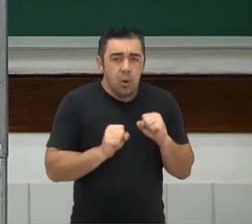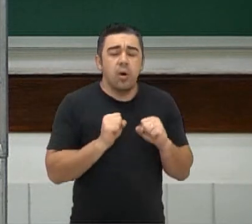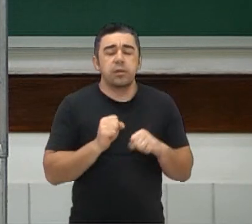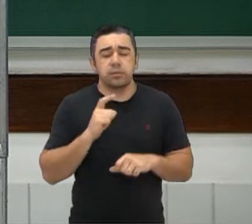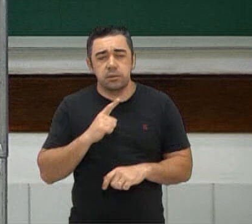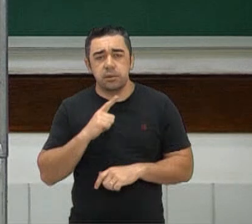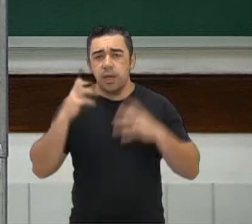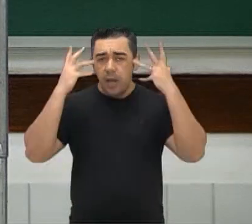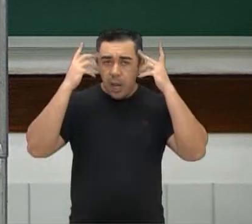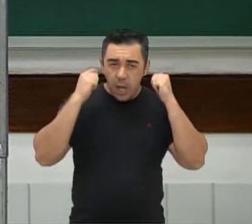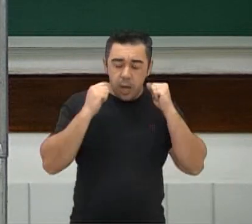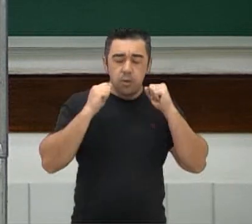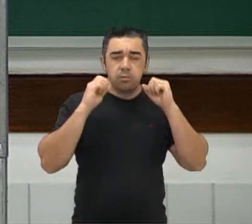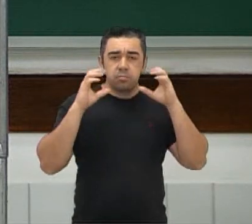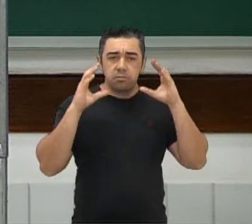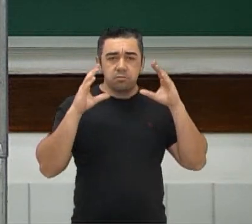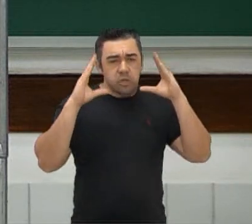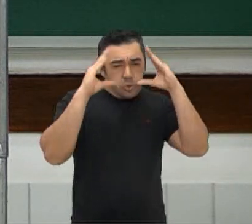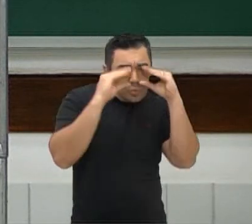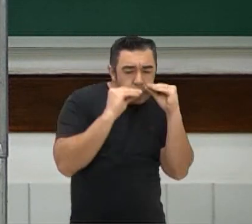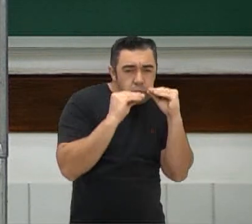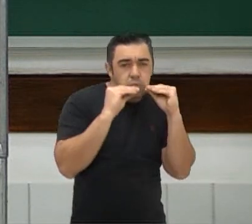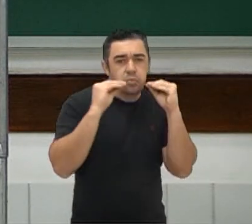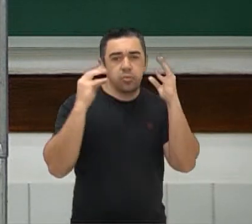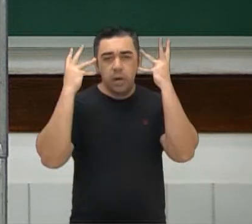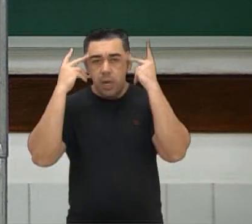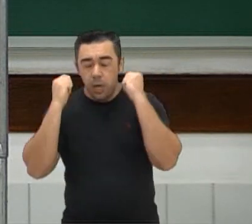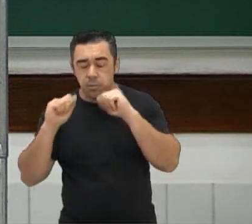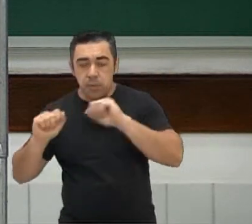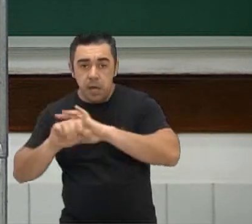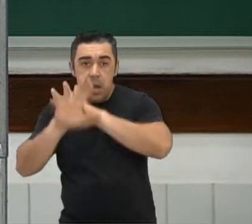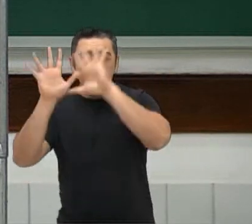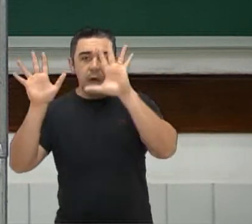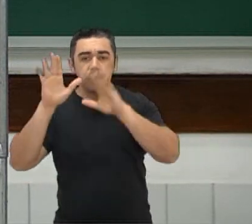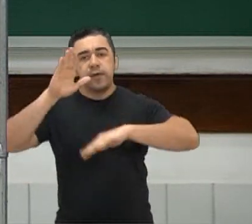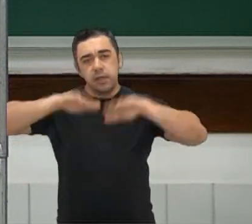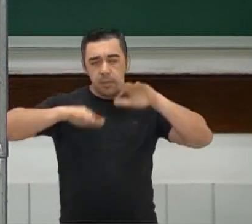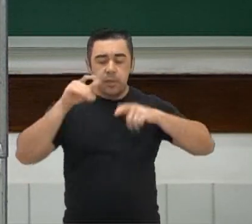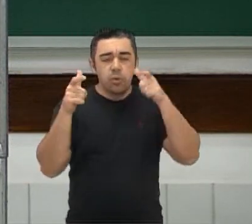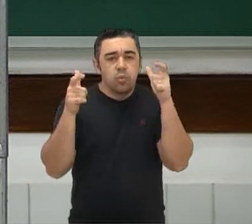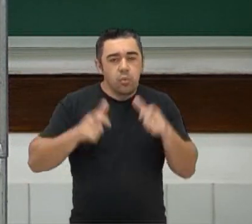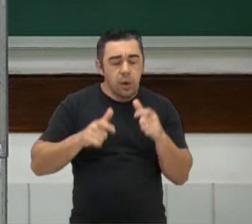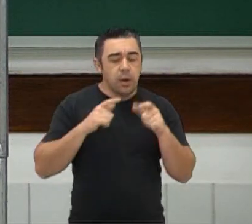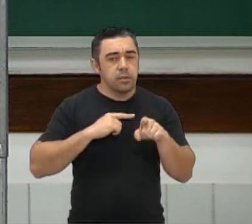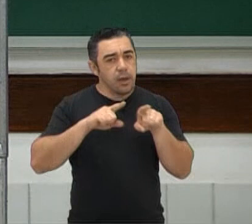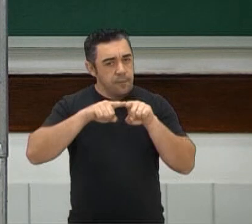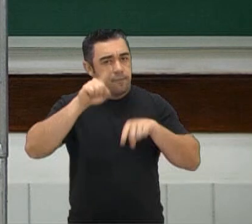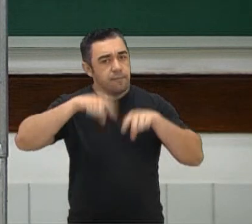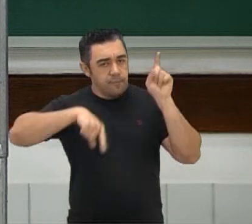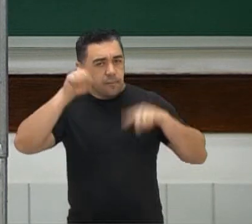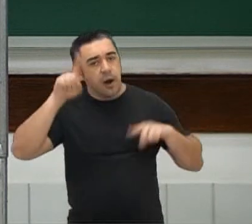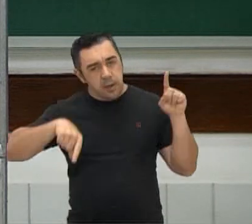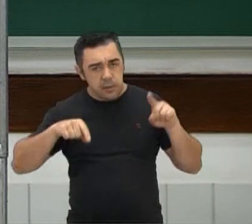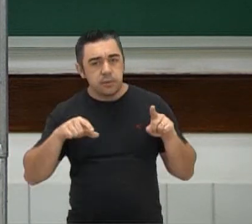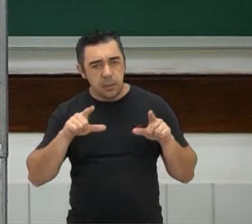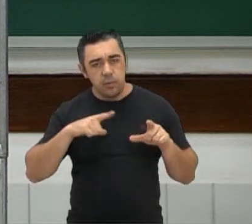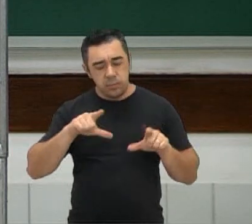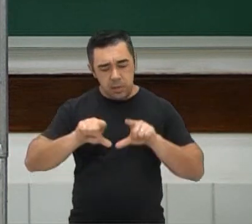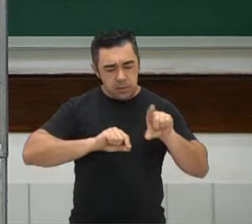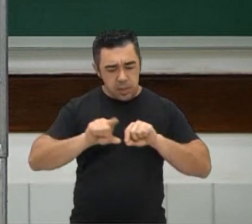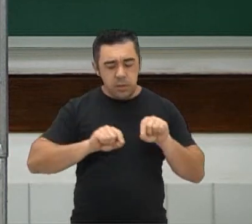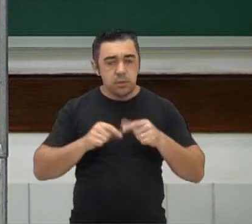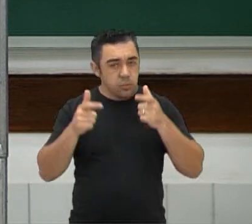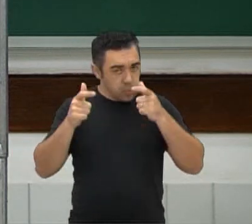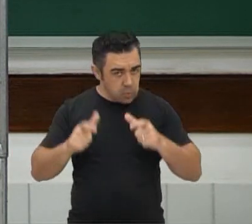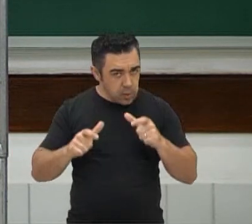claros, né? A gente não sabe bem certo, dependeria muito do ambiente e se acontecesse de ter aquela variação que fosse selecionada pelo